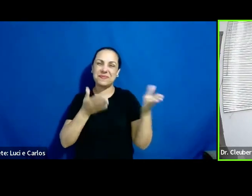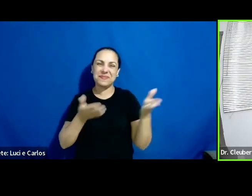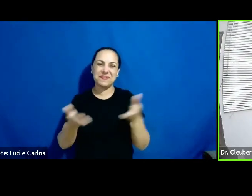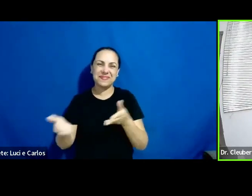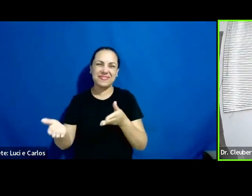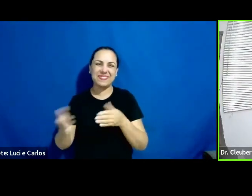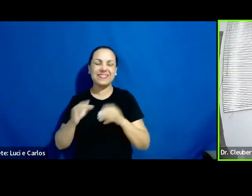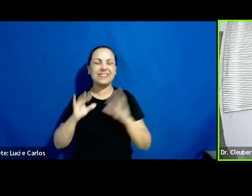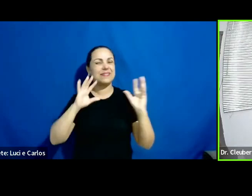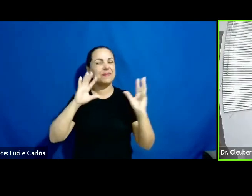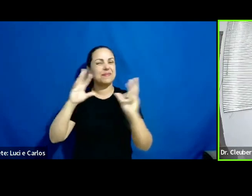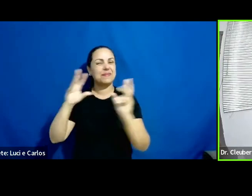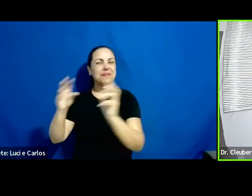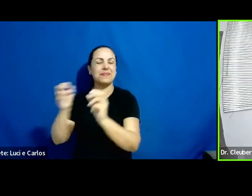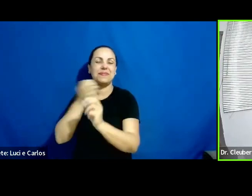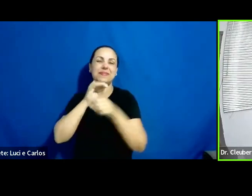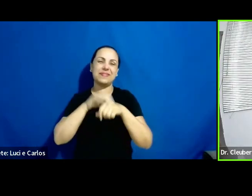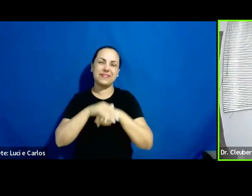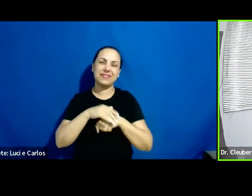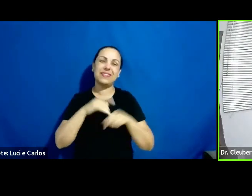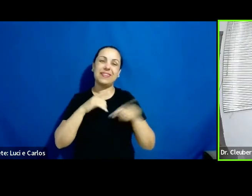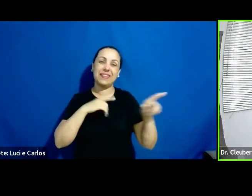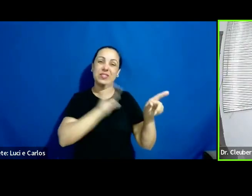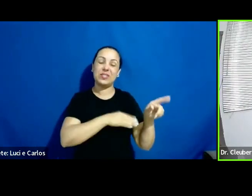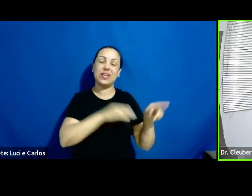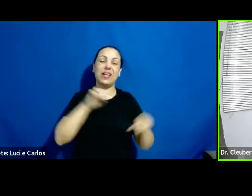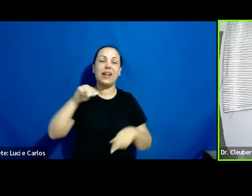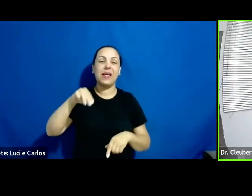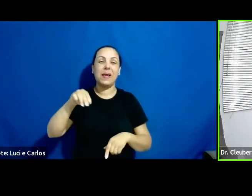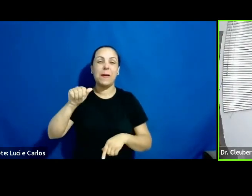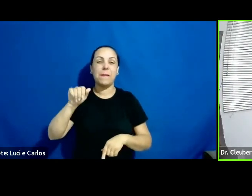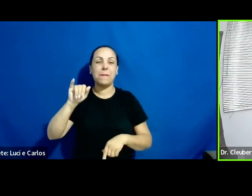agora, né, fica bem claro